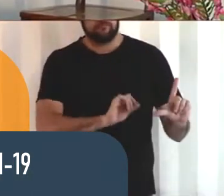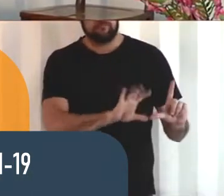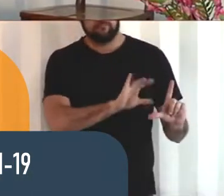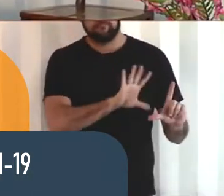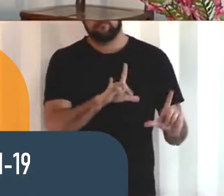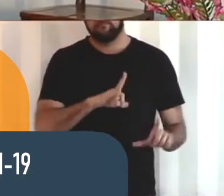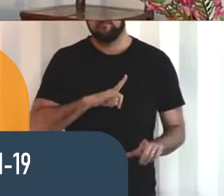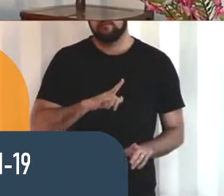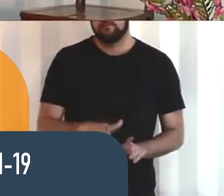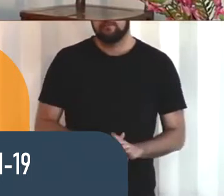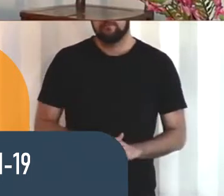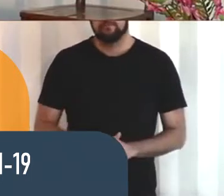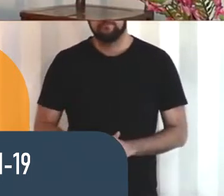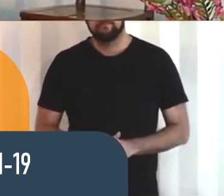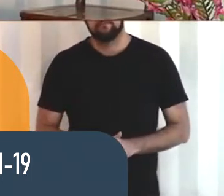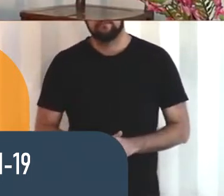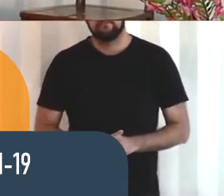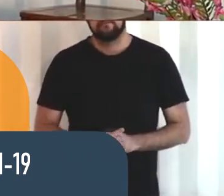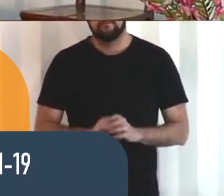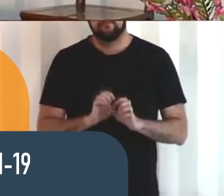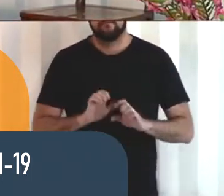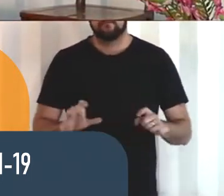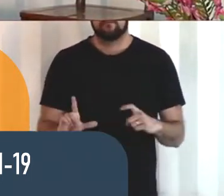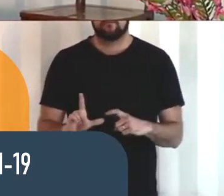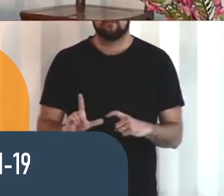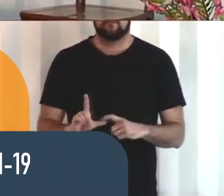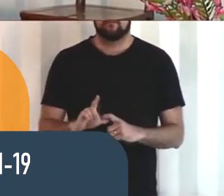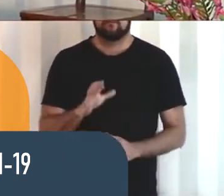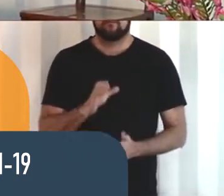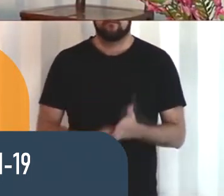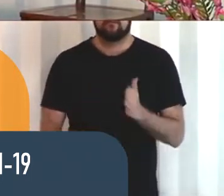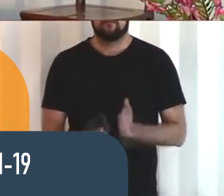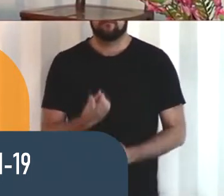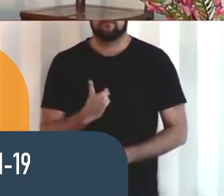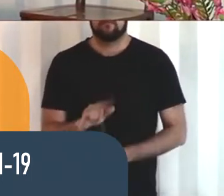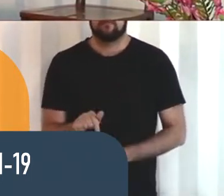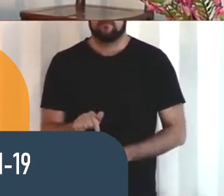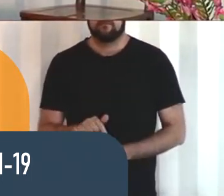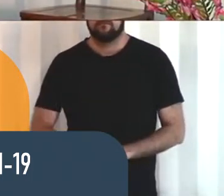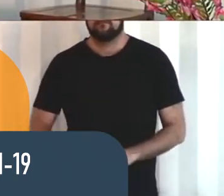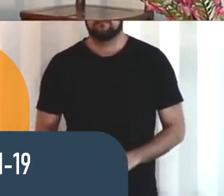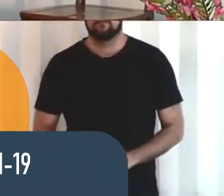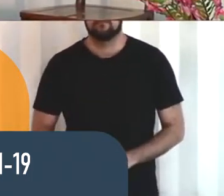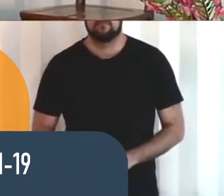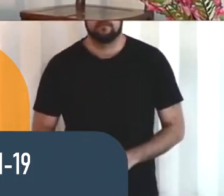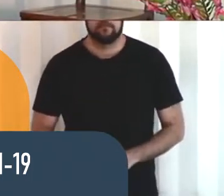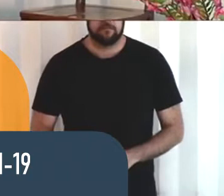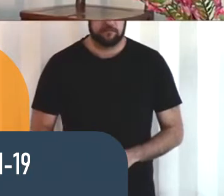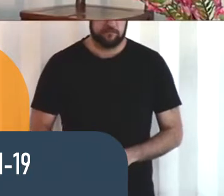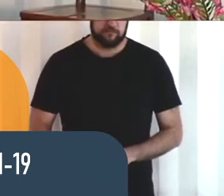exposto no Evangelho segundo Lucas, no capítulo 17.